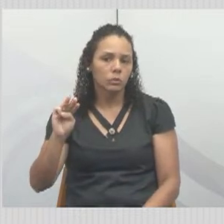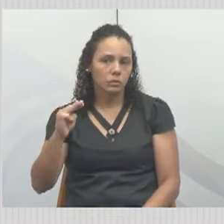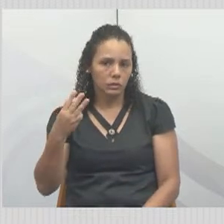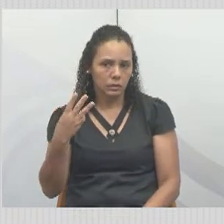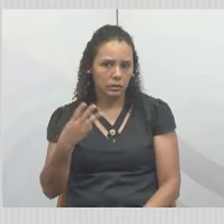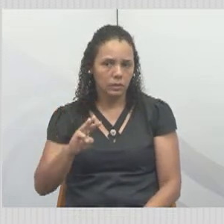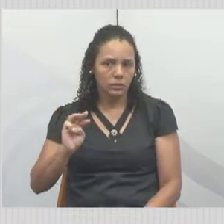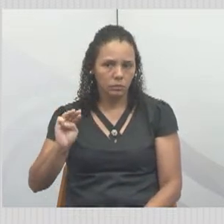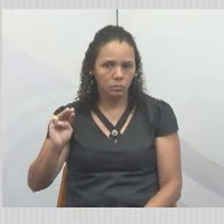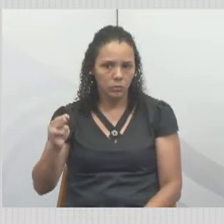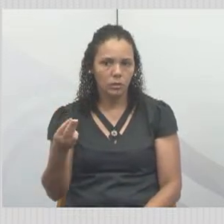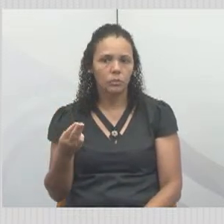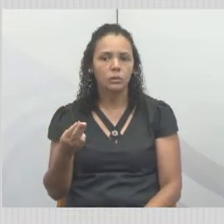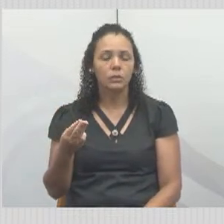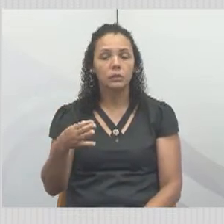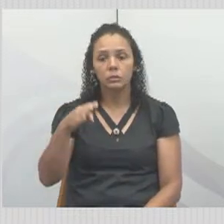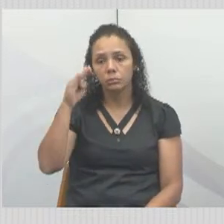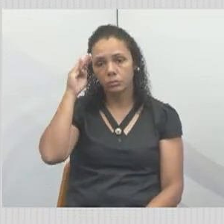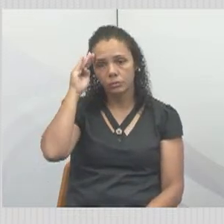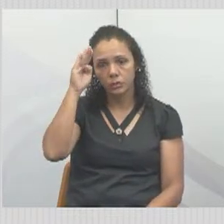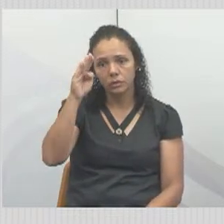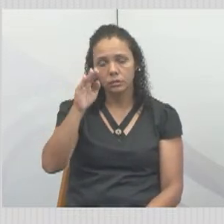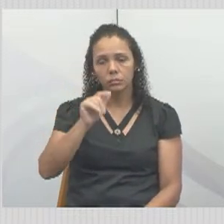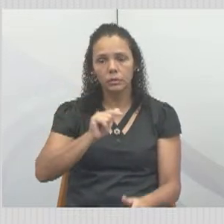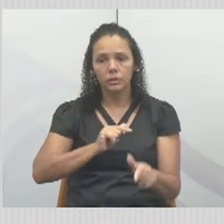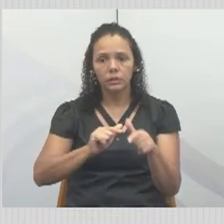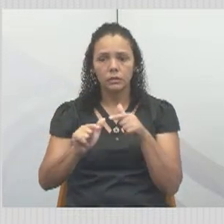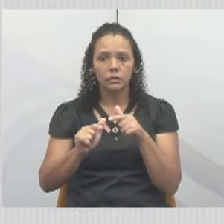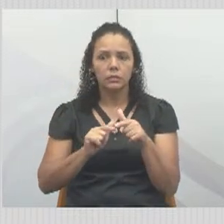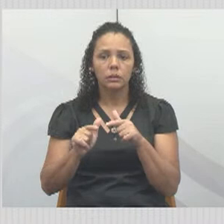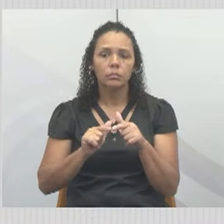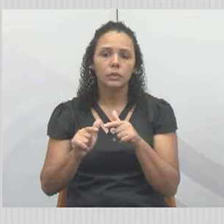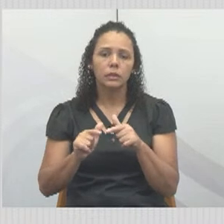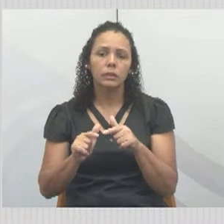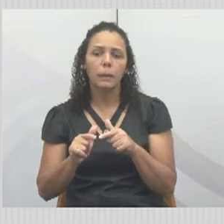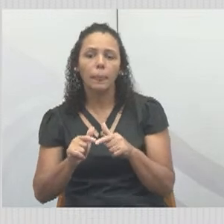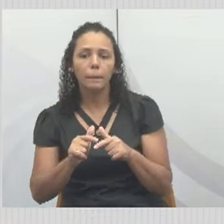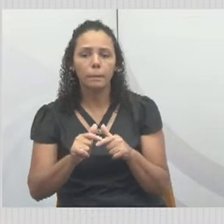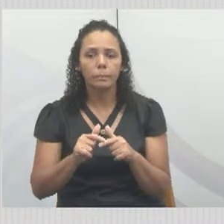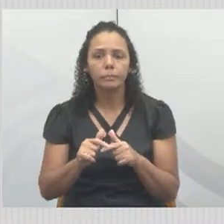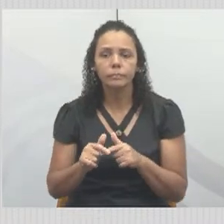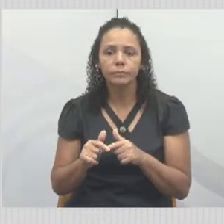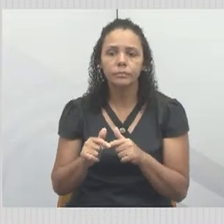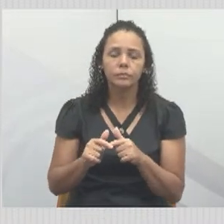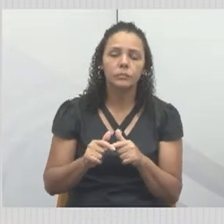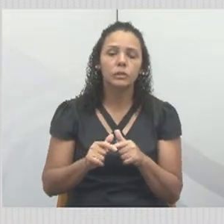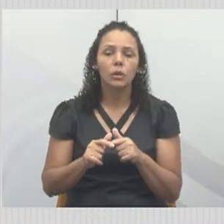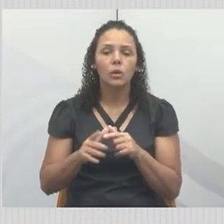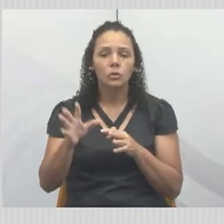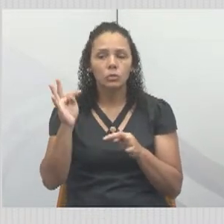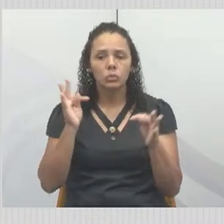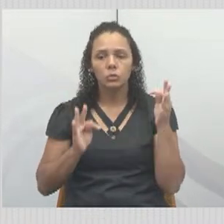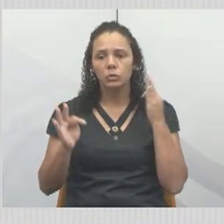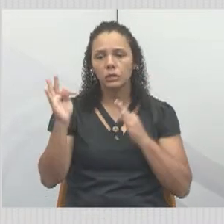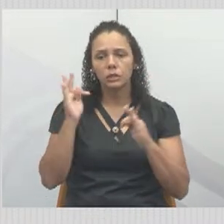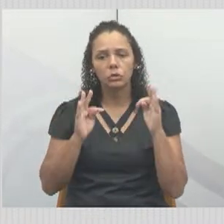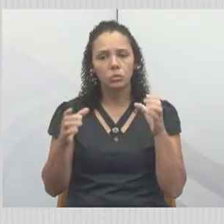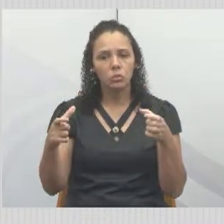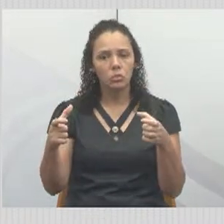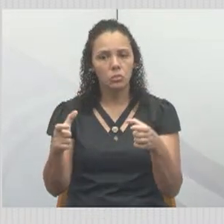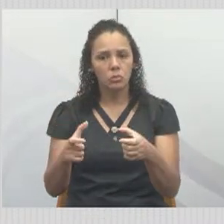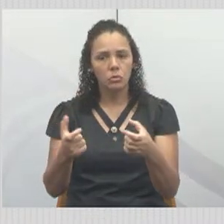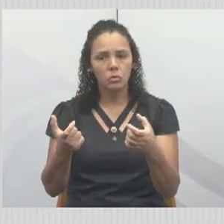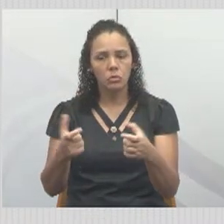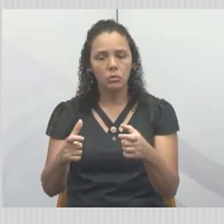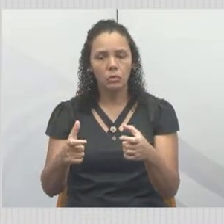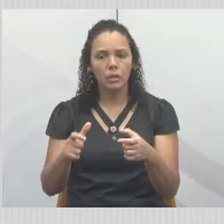2024, 17% de aumento. E esse aumento, dentre as principais ações, está o Centro de Atendimento Turístico, manutenção do